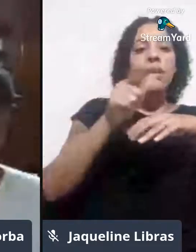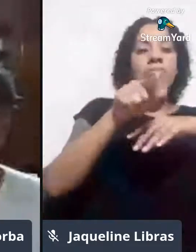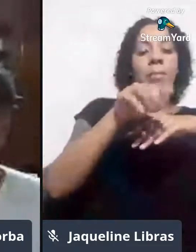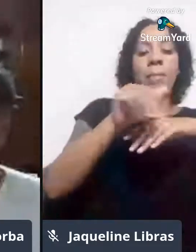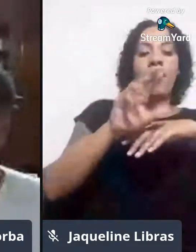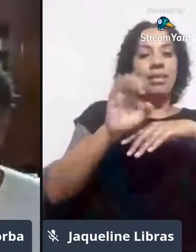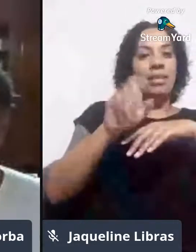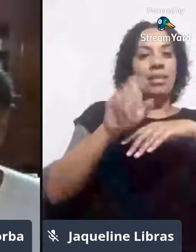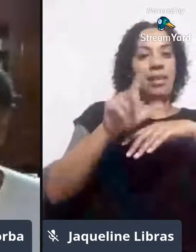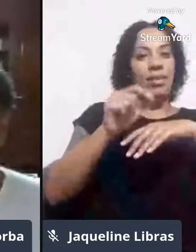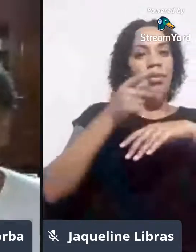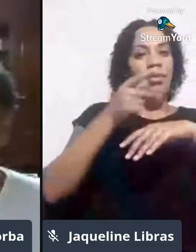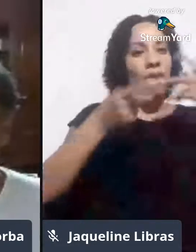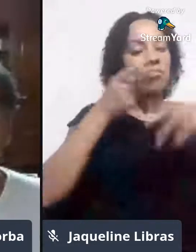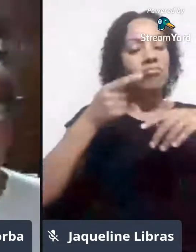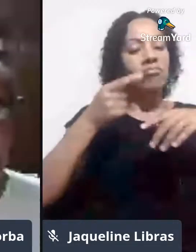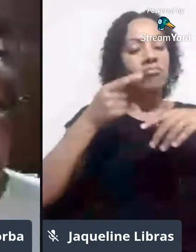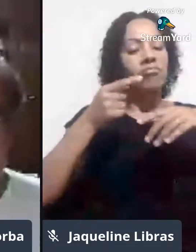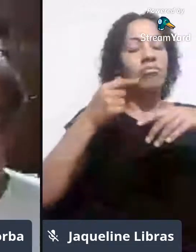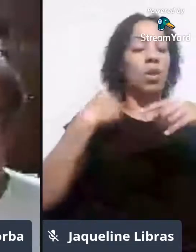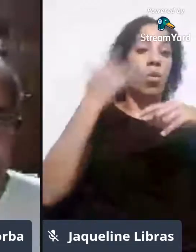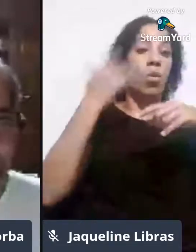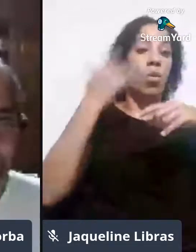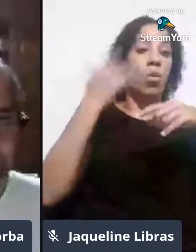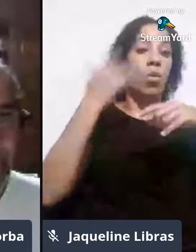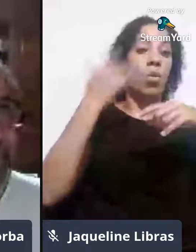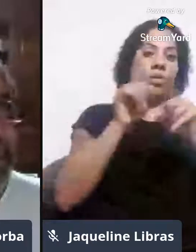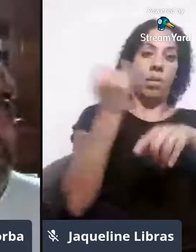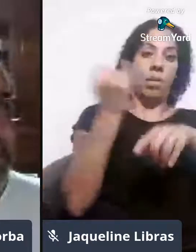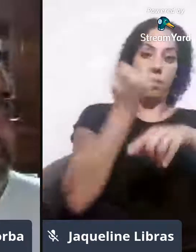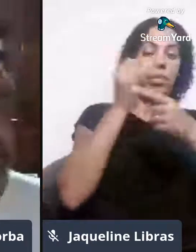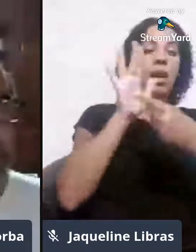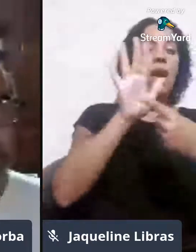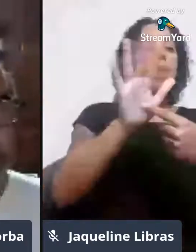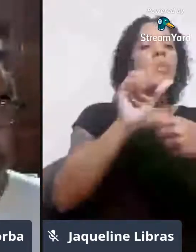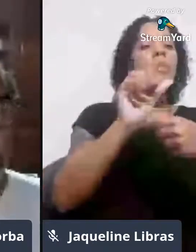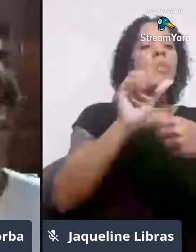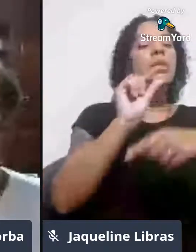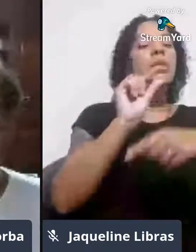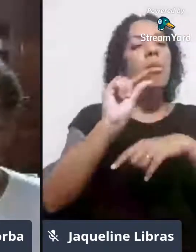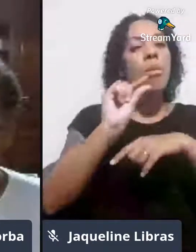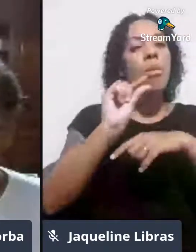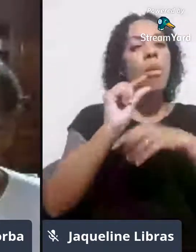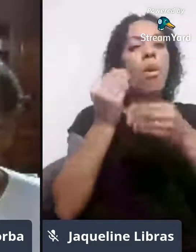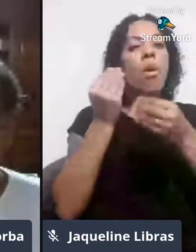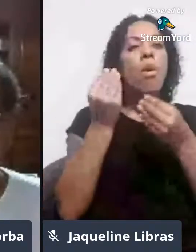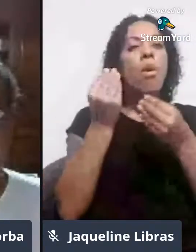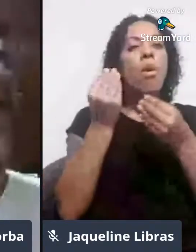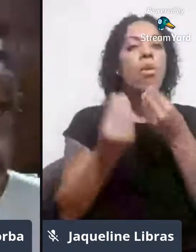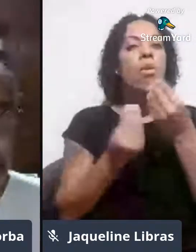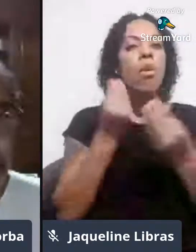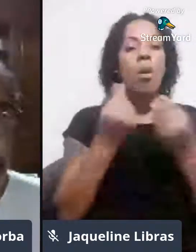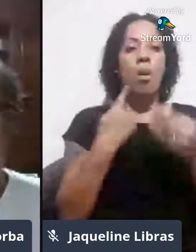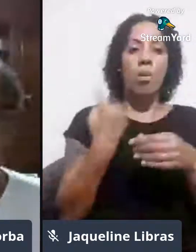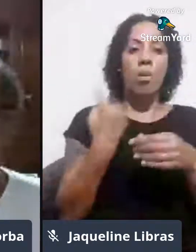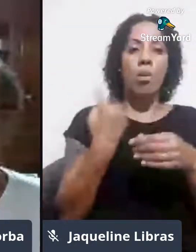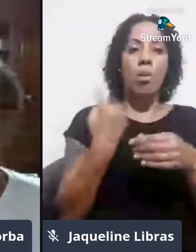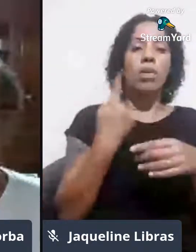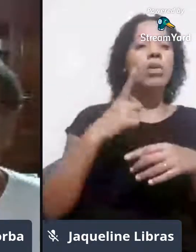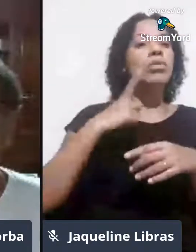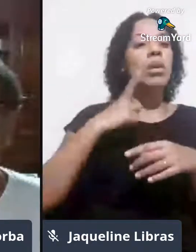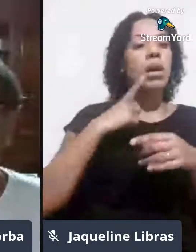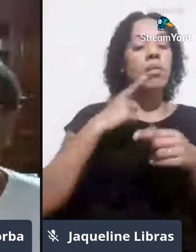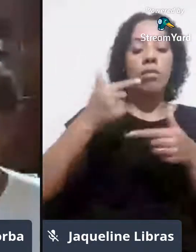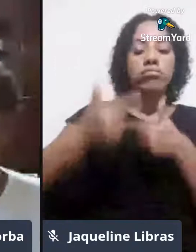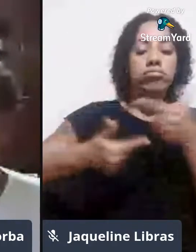e acho importante apresentar um pouco aqui como que nós temos trabalhado